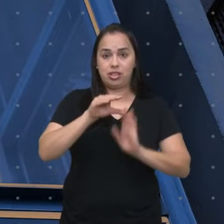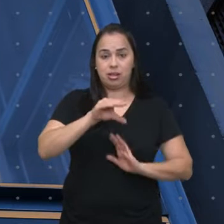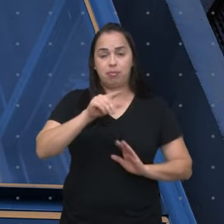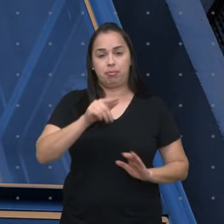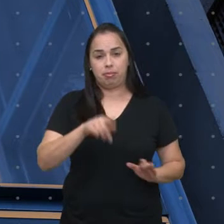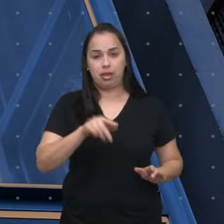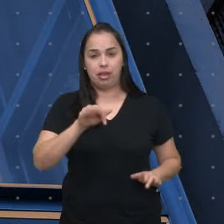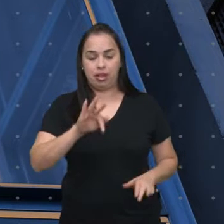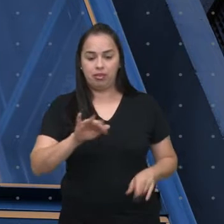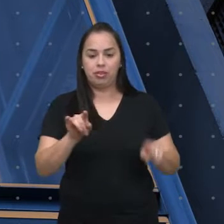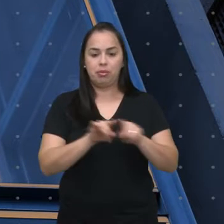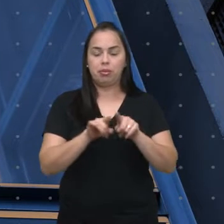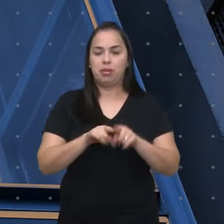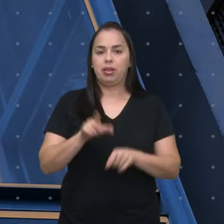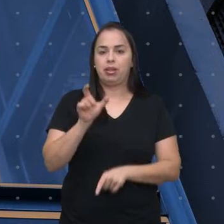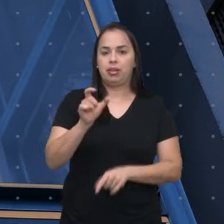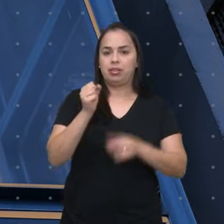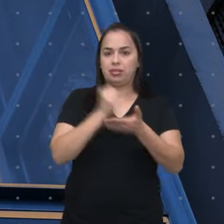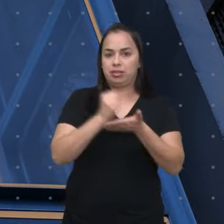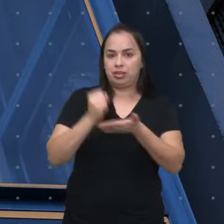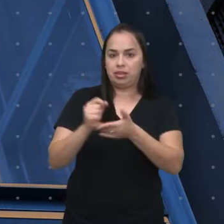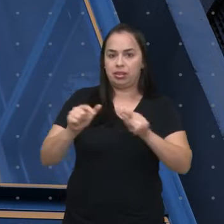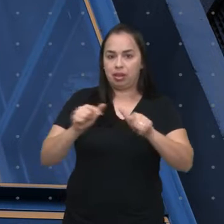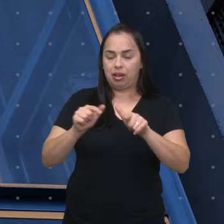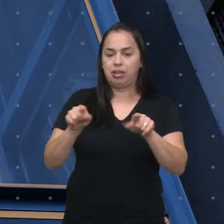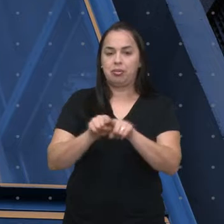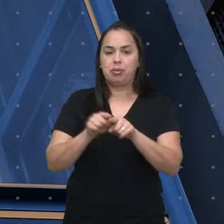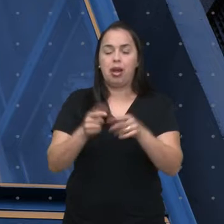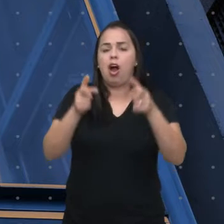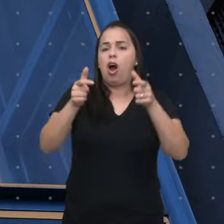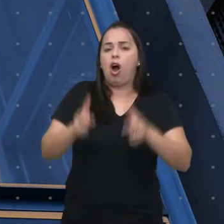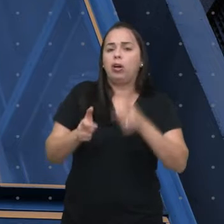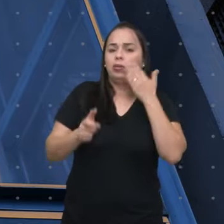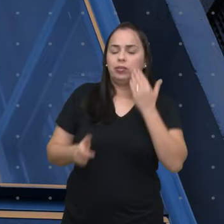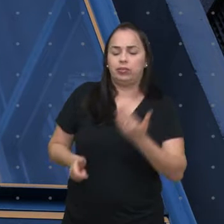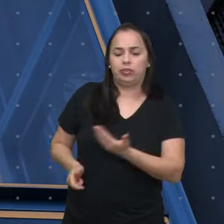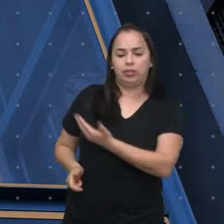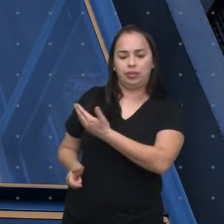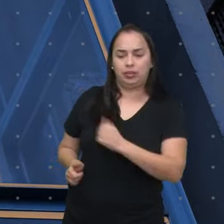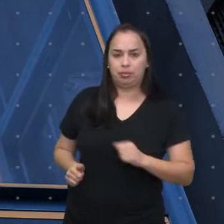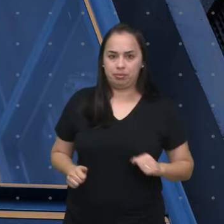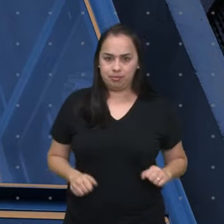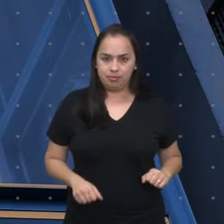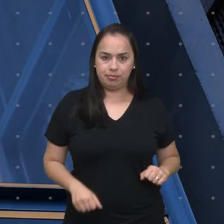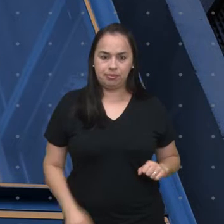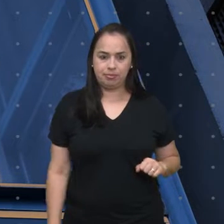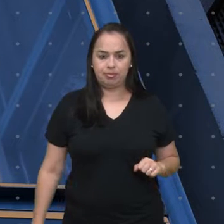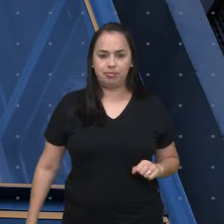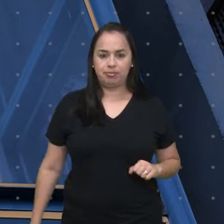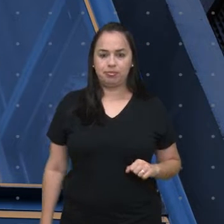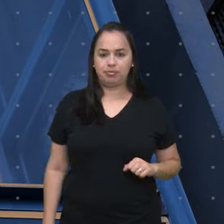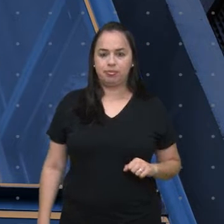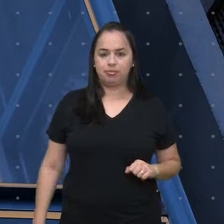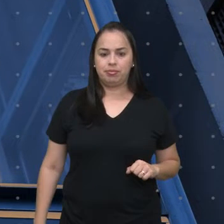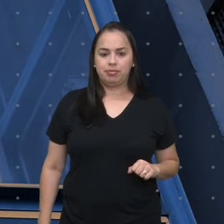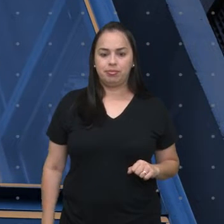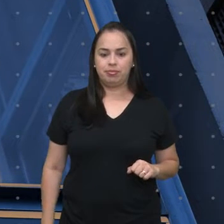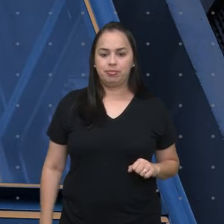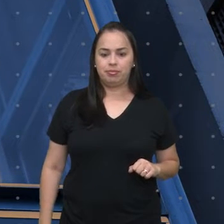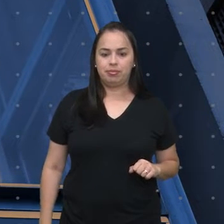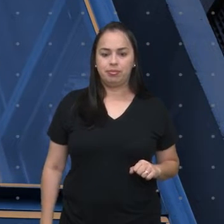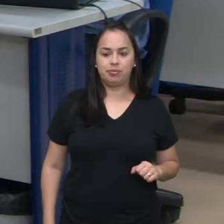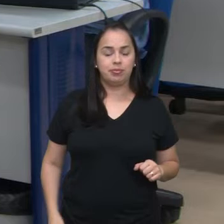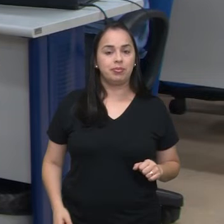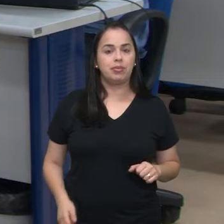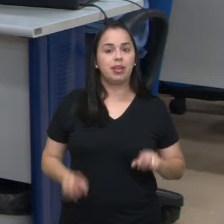carteira de trabalho e o cartão cidadão o Pat fica na Praça Afonso Pena número 175 no centro